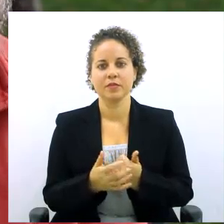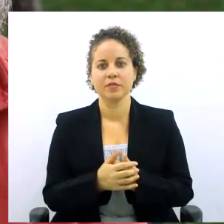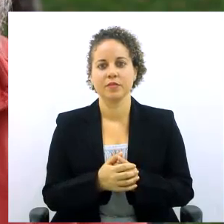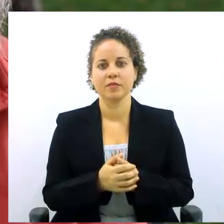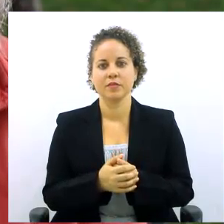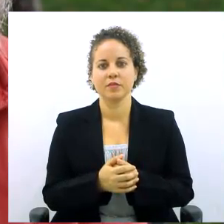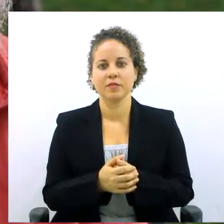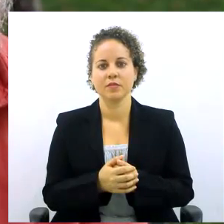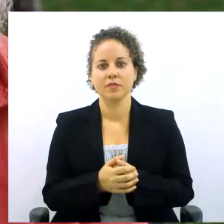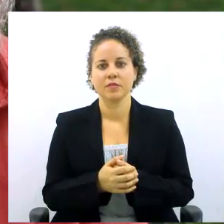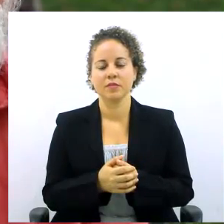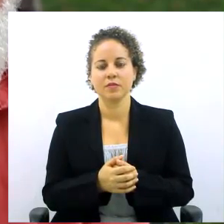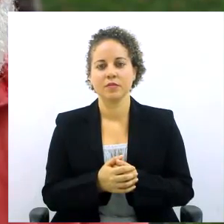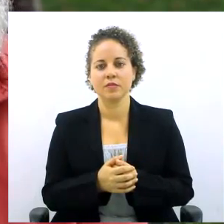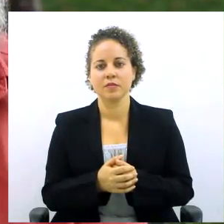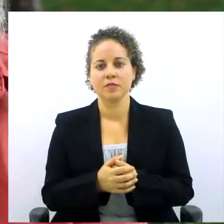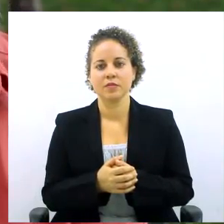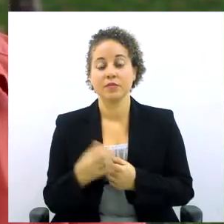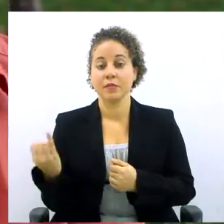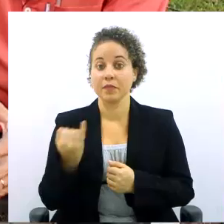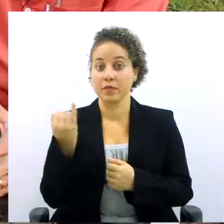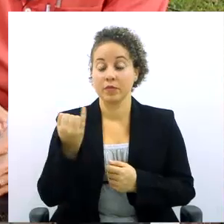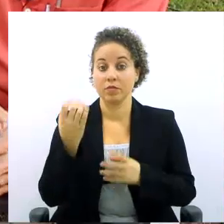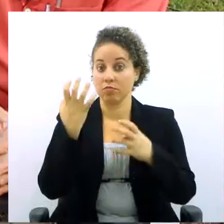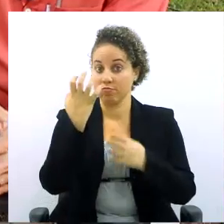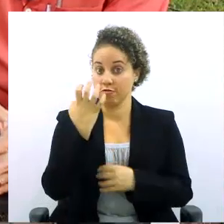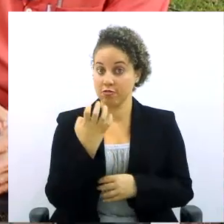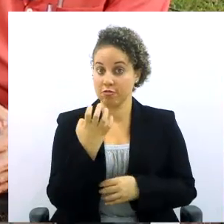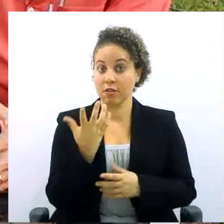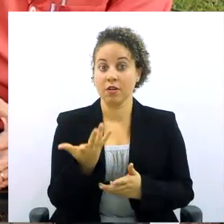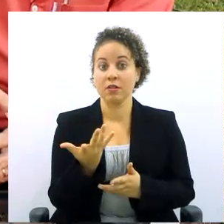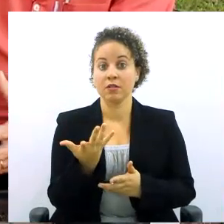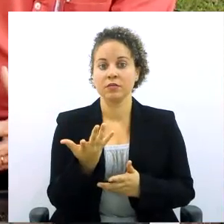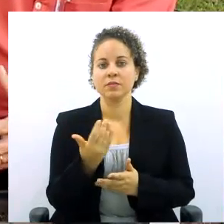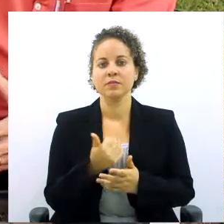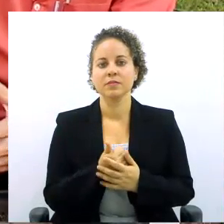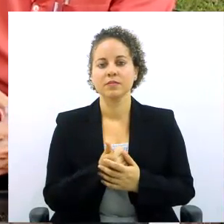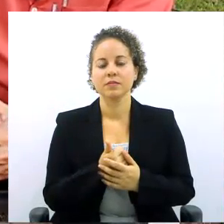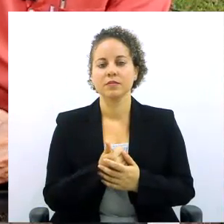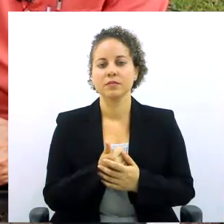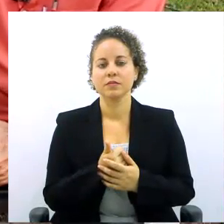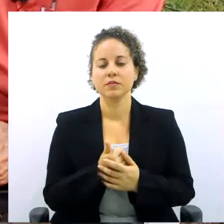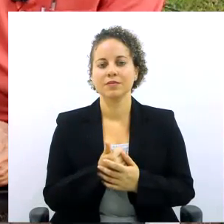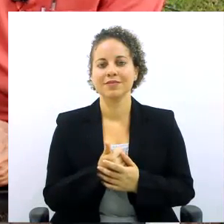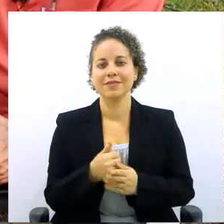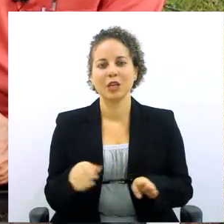questões, né, muito sérias, digamos assim. Por exemplo, é a desigualdade.